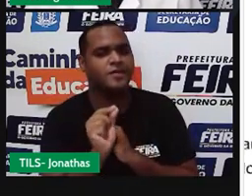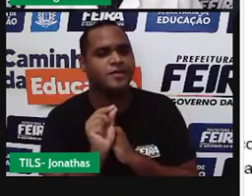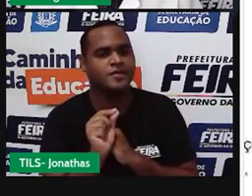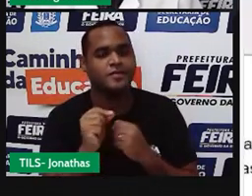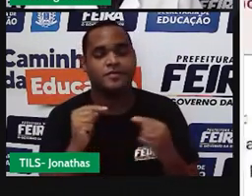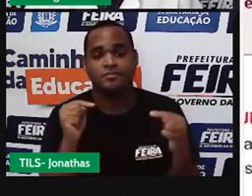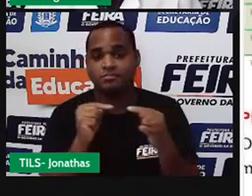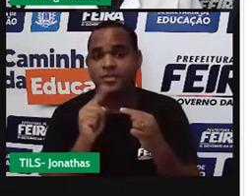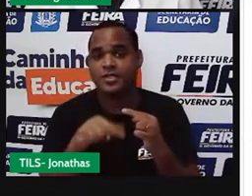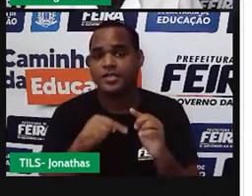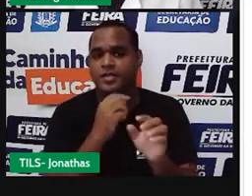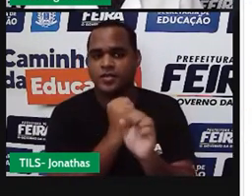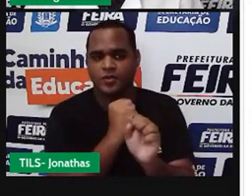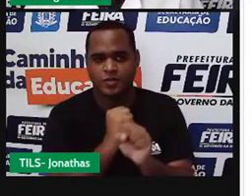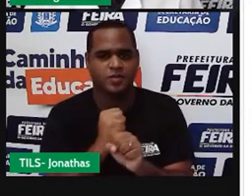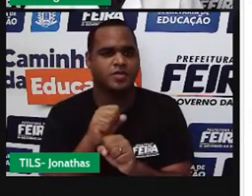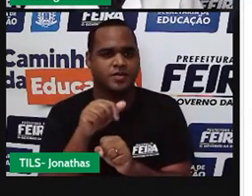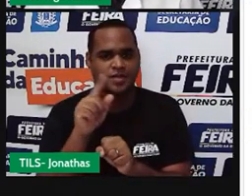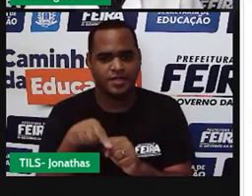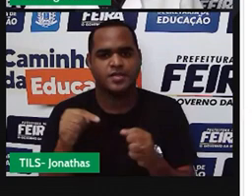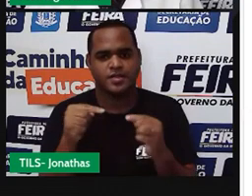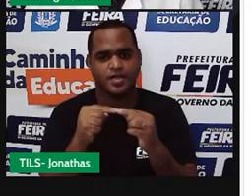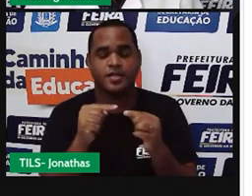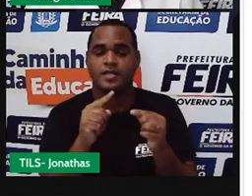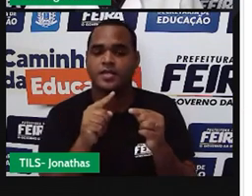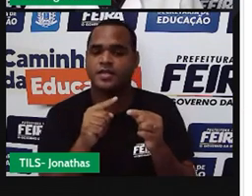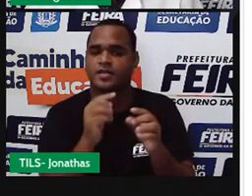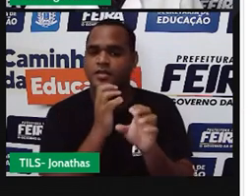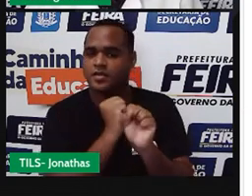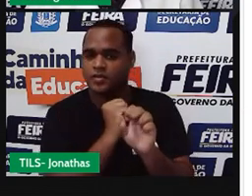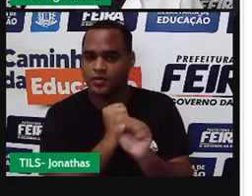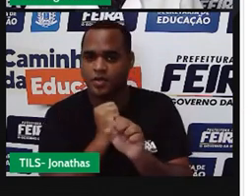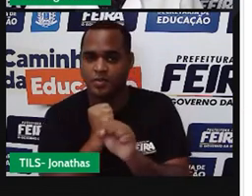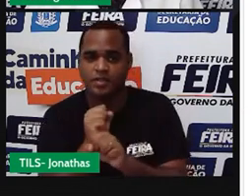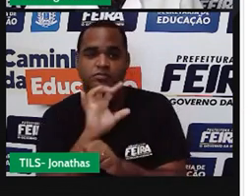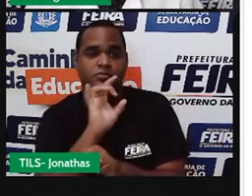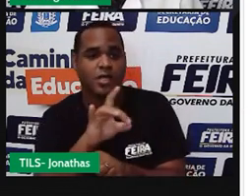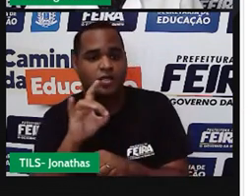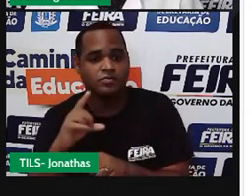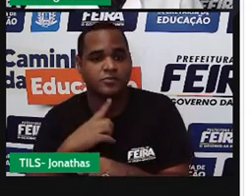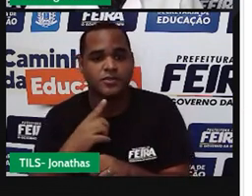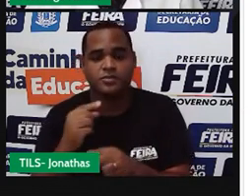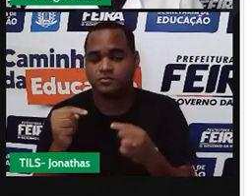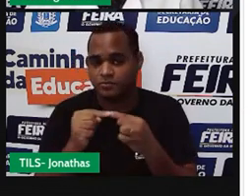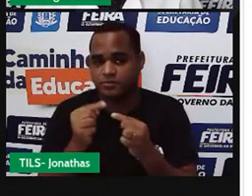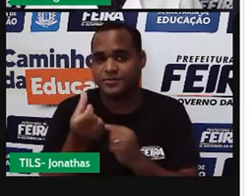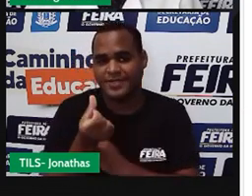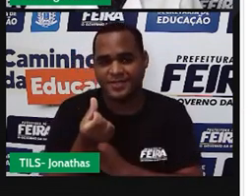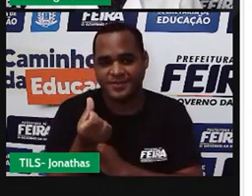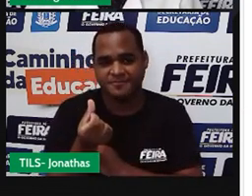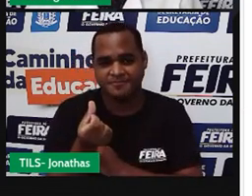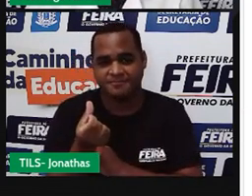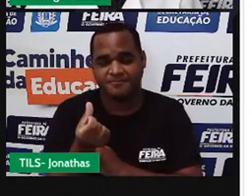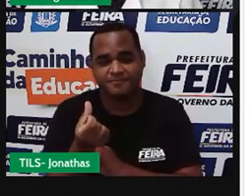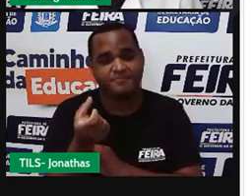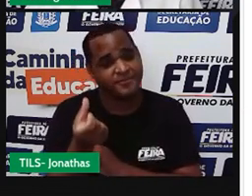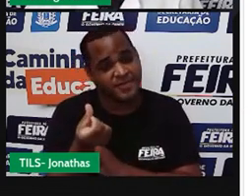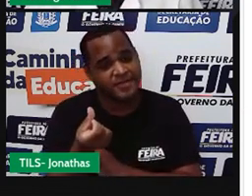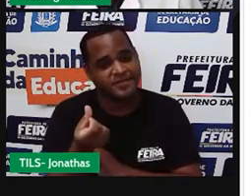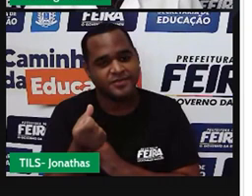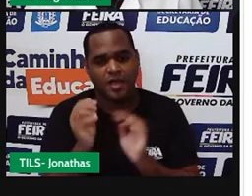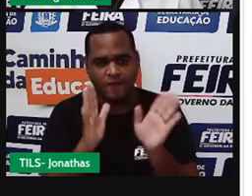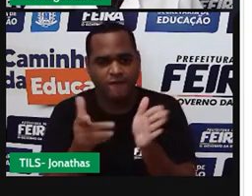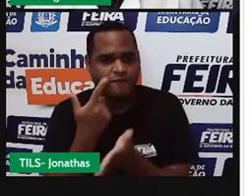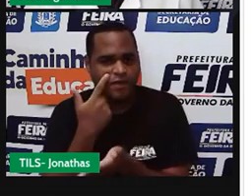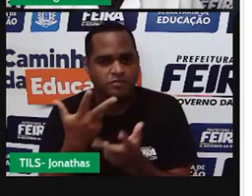cumprimento desse retângulo o comprimento essa medida aqui ó Deus 66 ou seis aqui